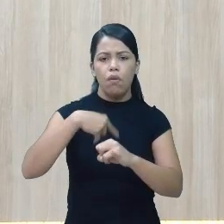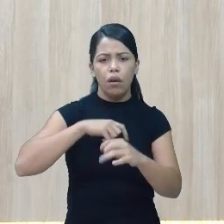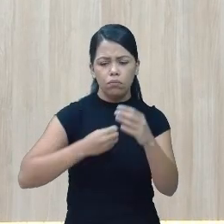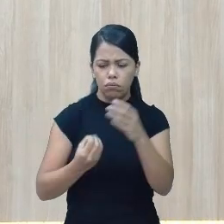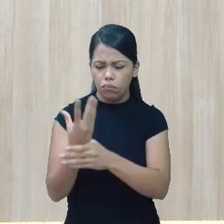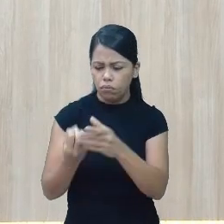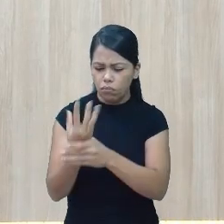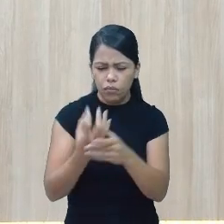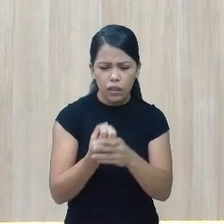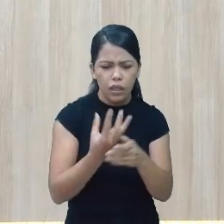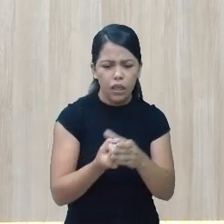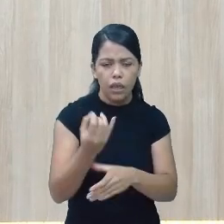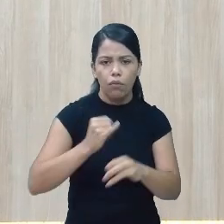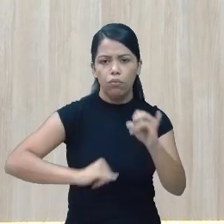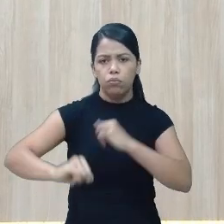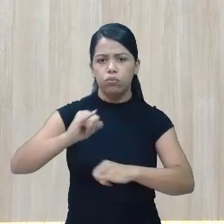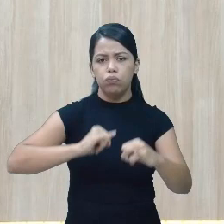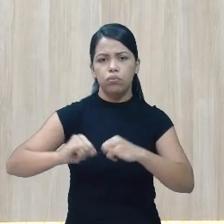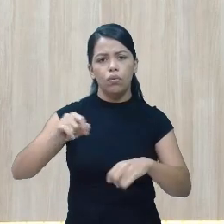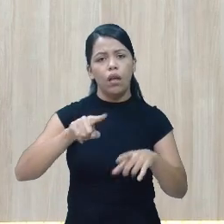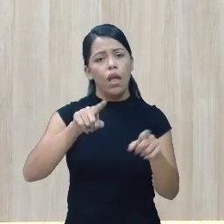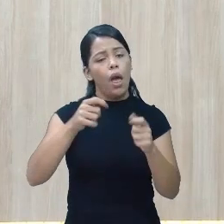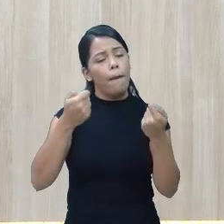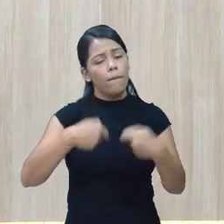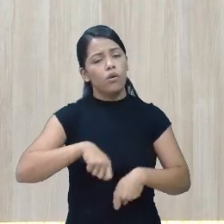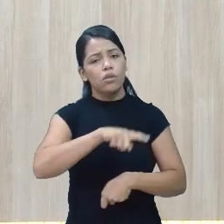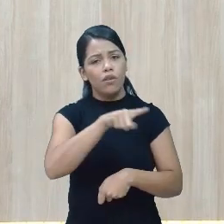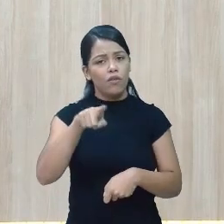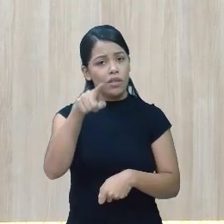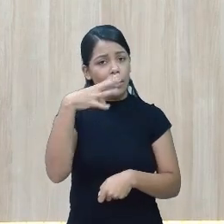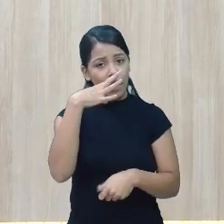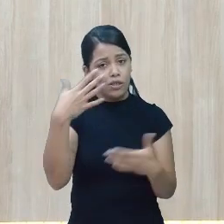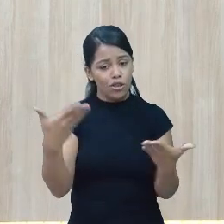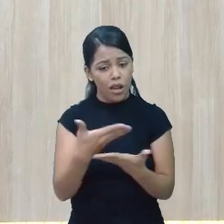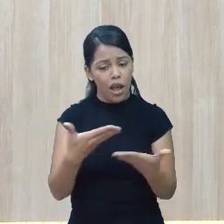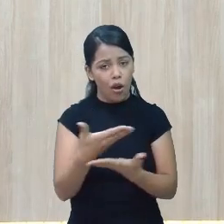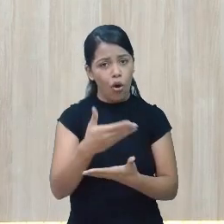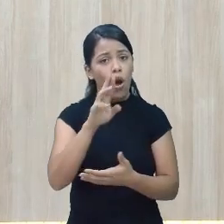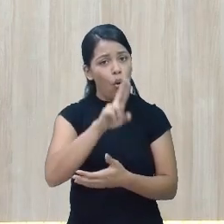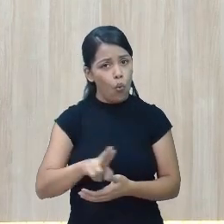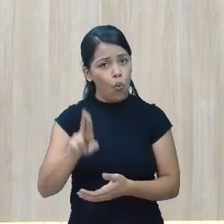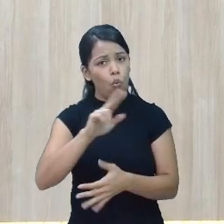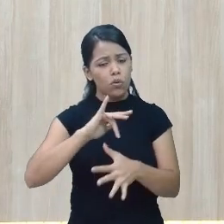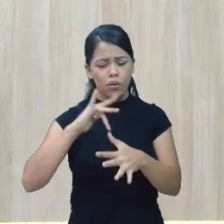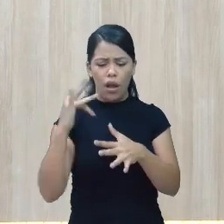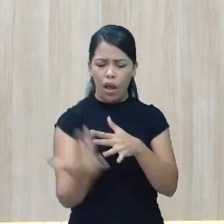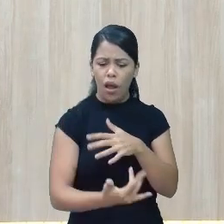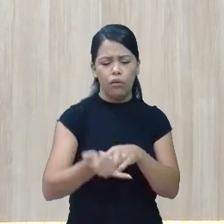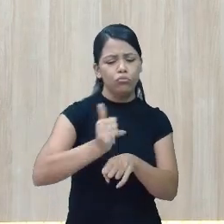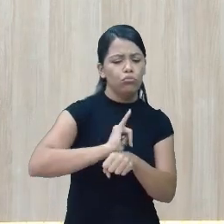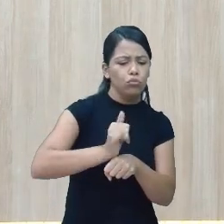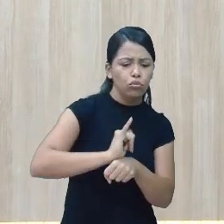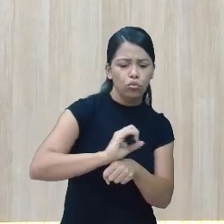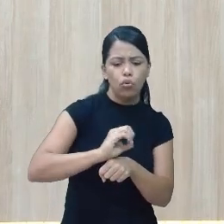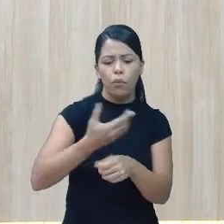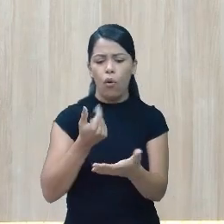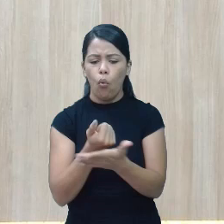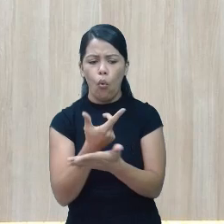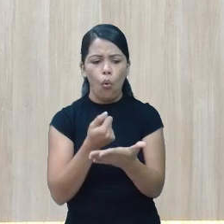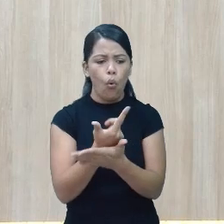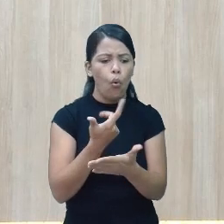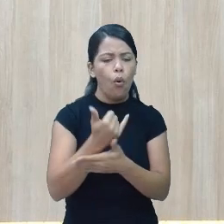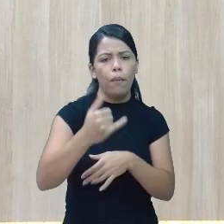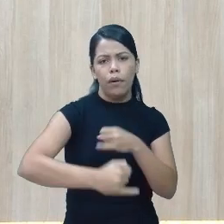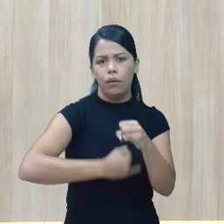né? Ou seja, possivelmente você que está vendo aí utiliza alguma dessas redes sociais, ou o YouTube, ou compras pela internet.